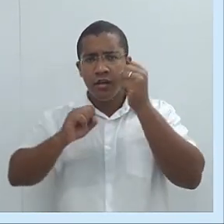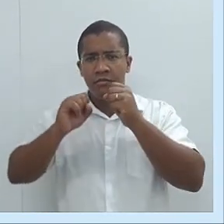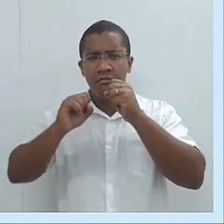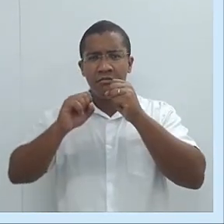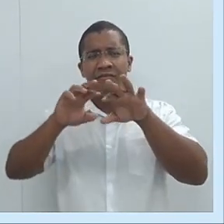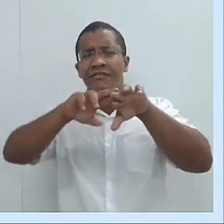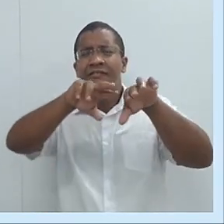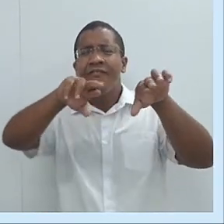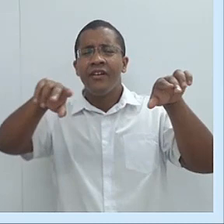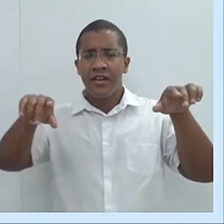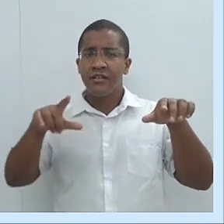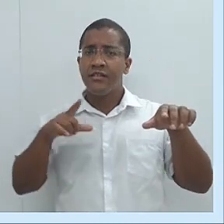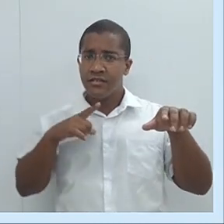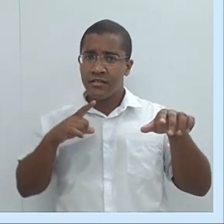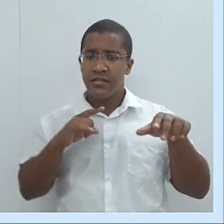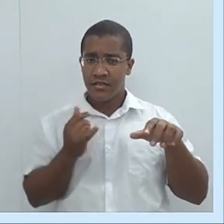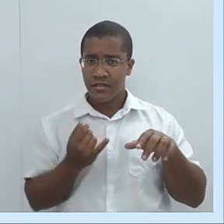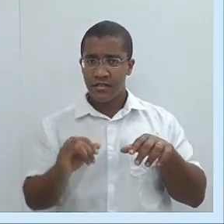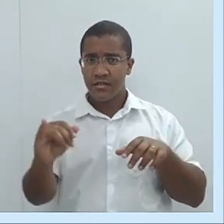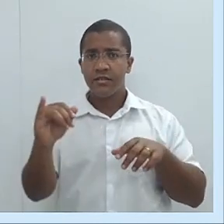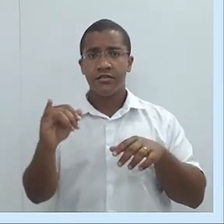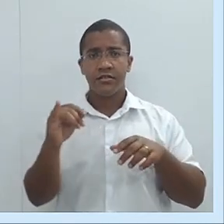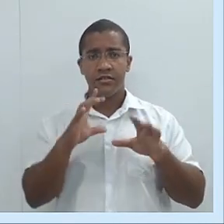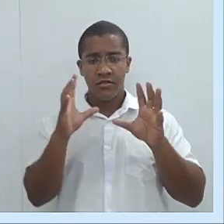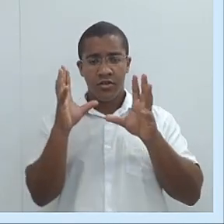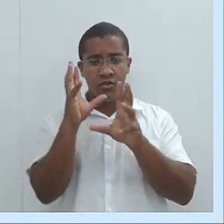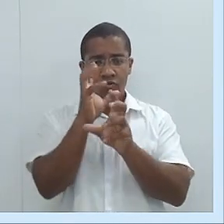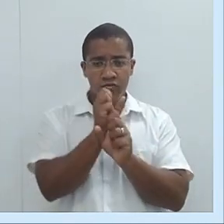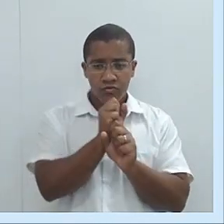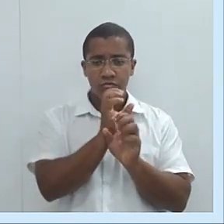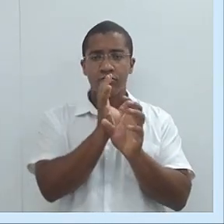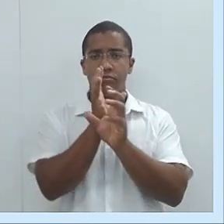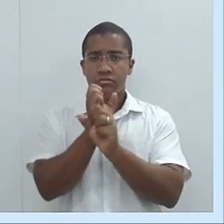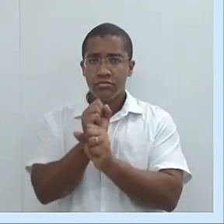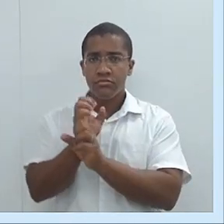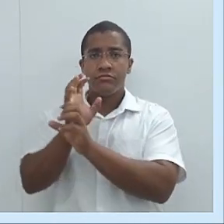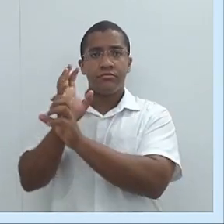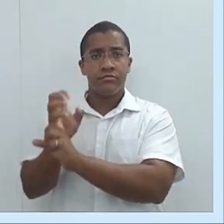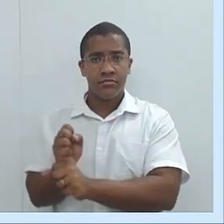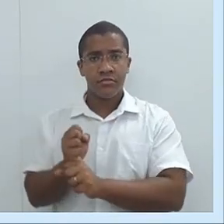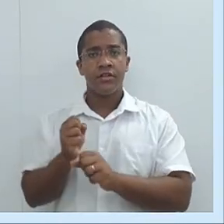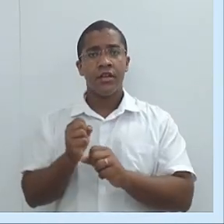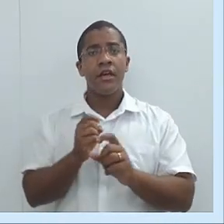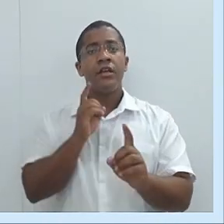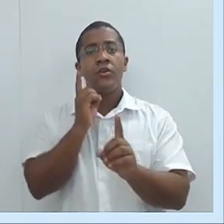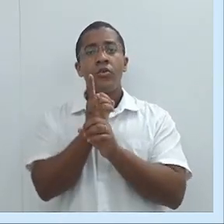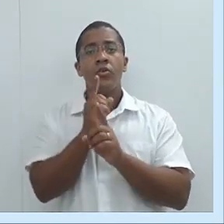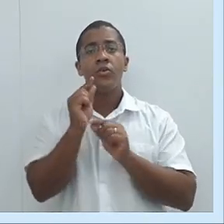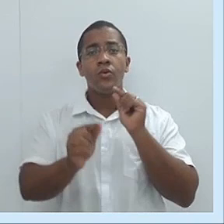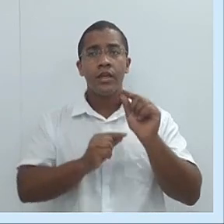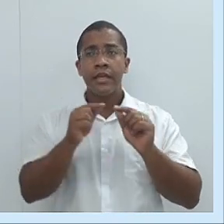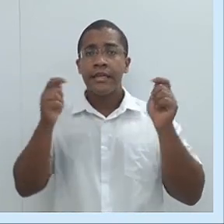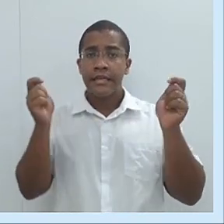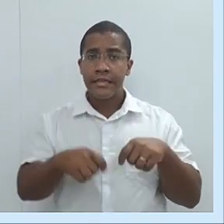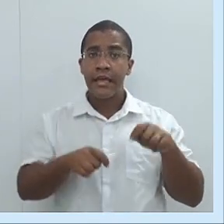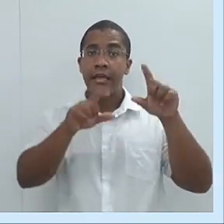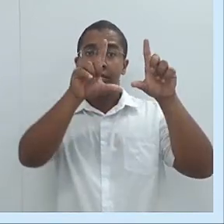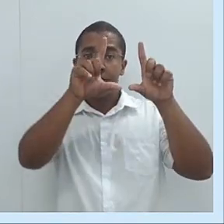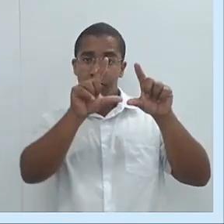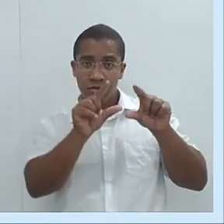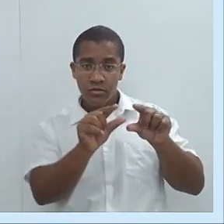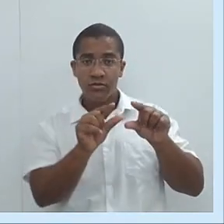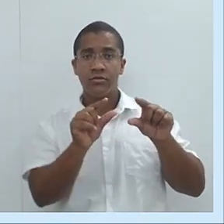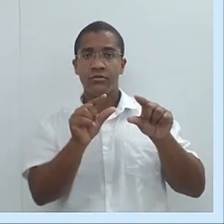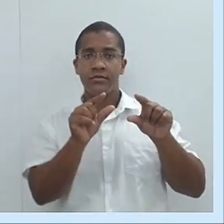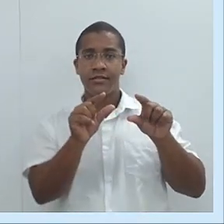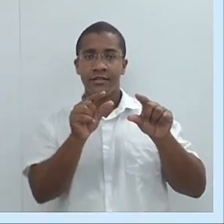e todos vão estar ali reunidos, fazendo os cálculos, encontrando ali uma melhor maneira